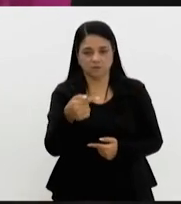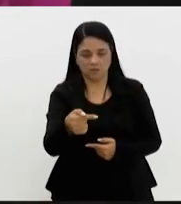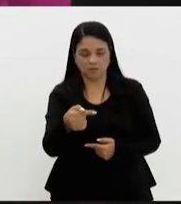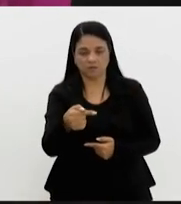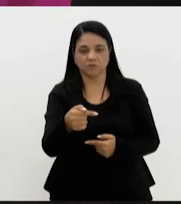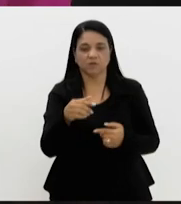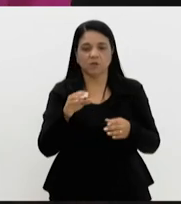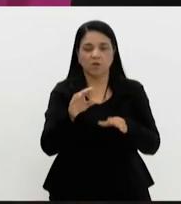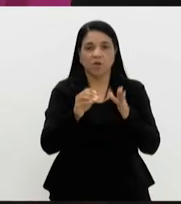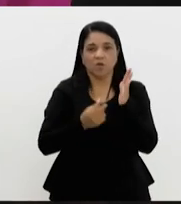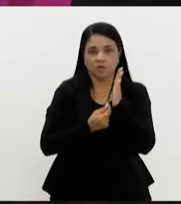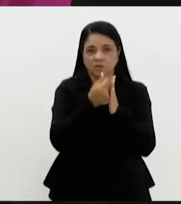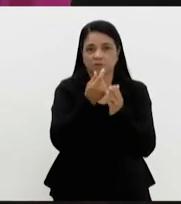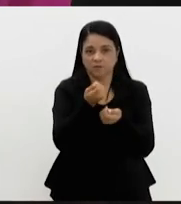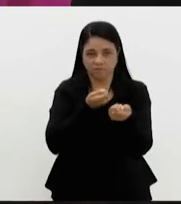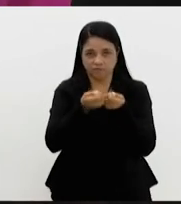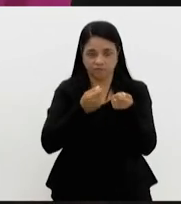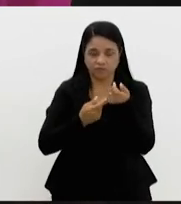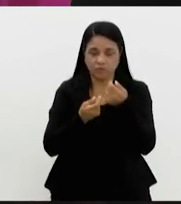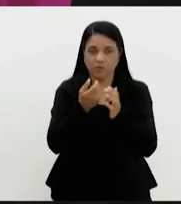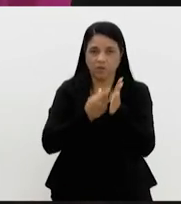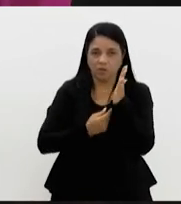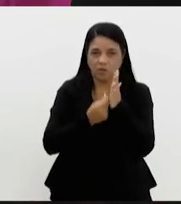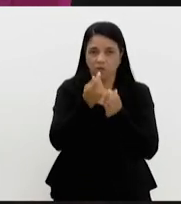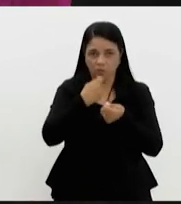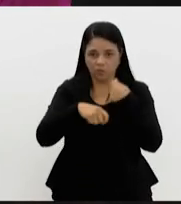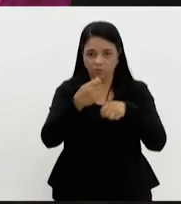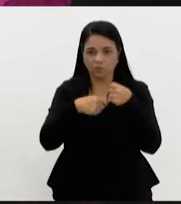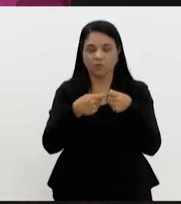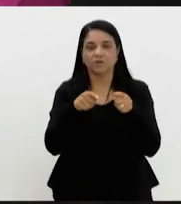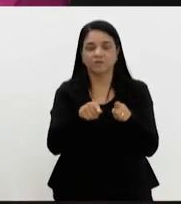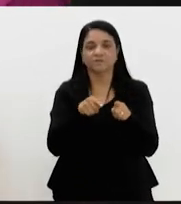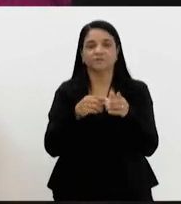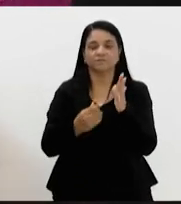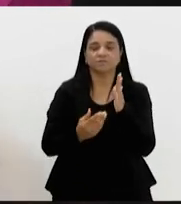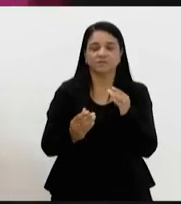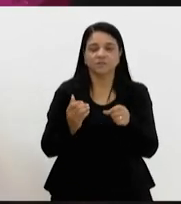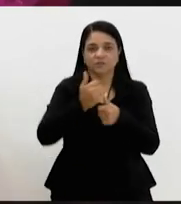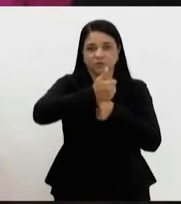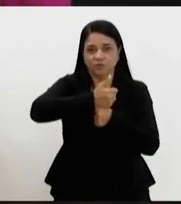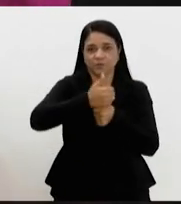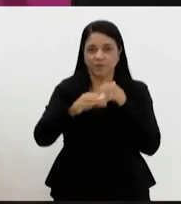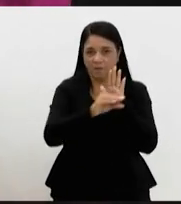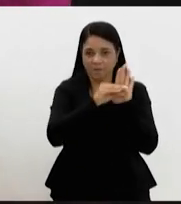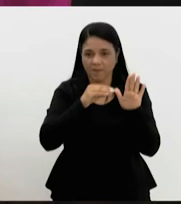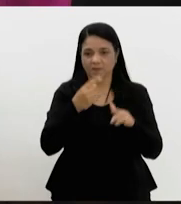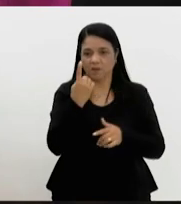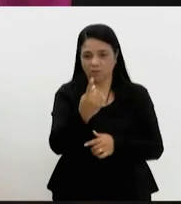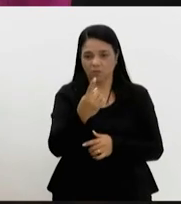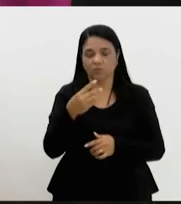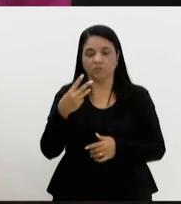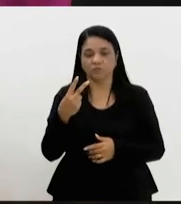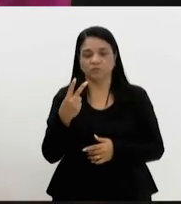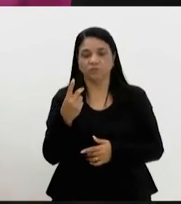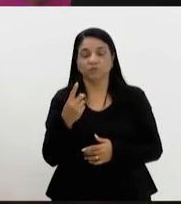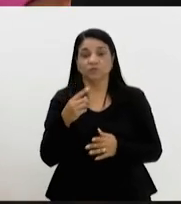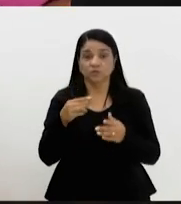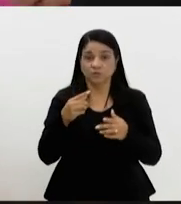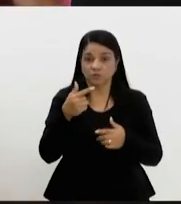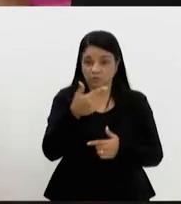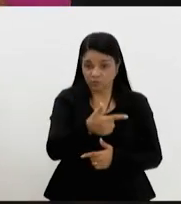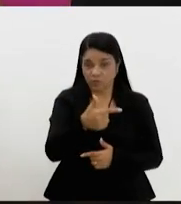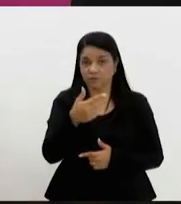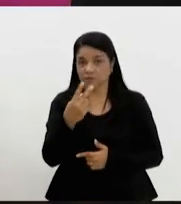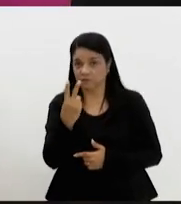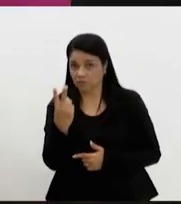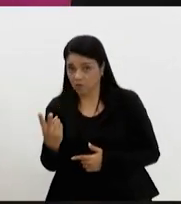de orçamento, fiscalização financeira e controle favorável com subemenda às emendas número 1, e 3, favorável às emendas 2 e